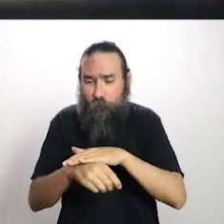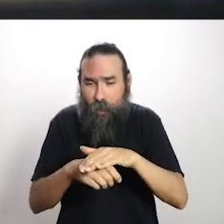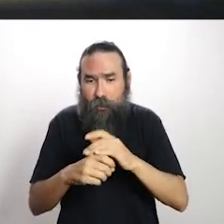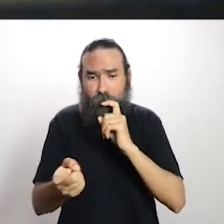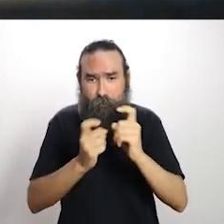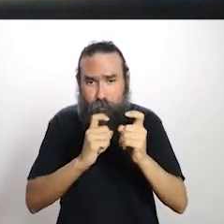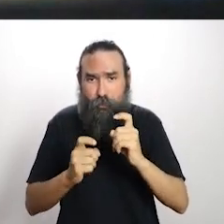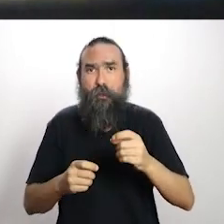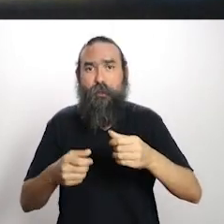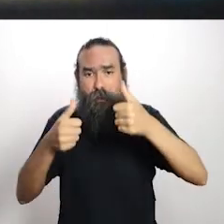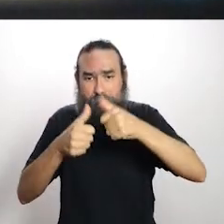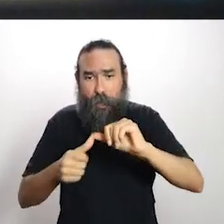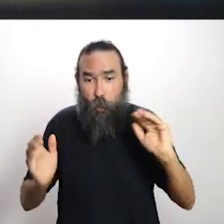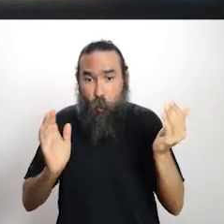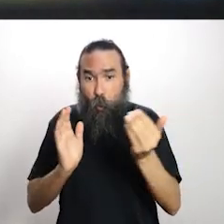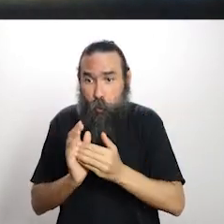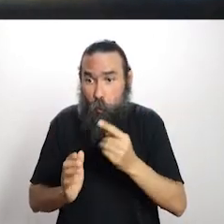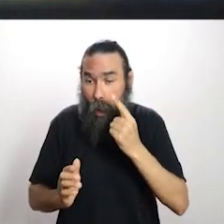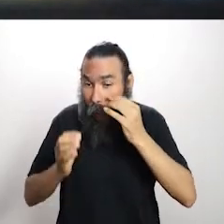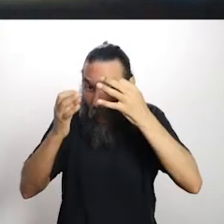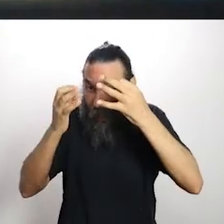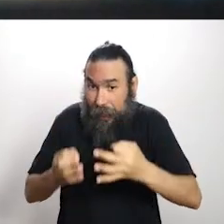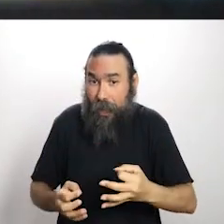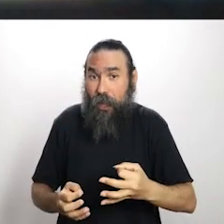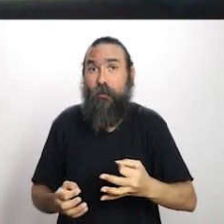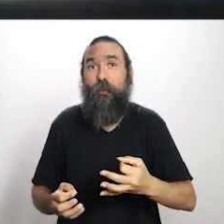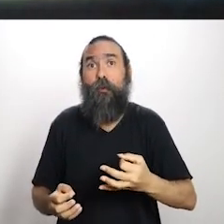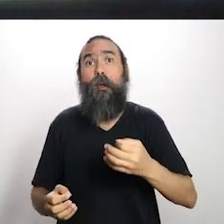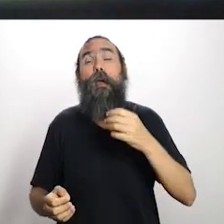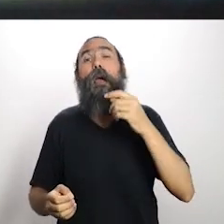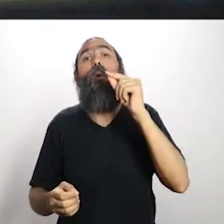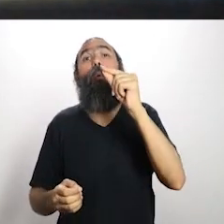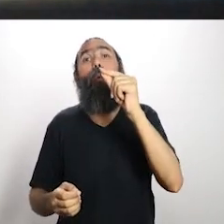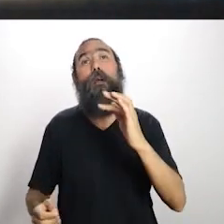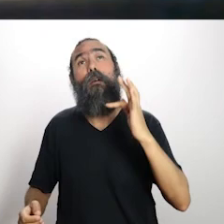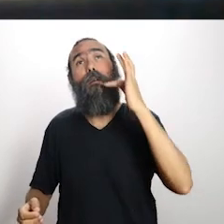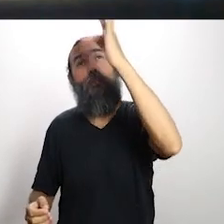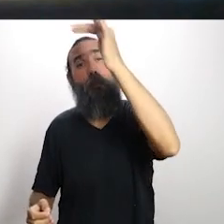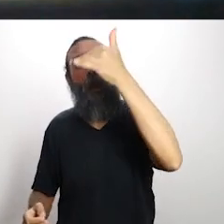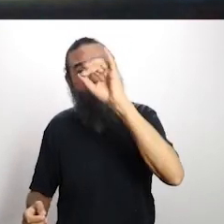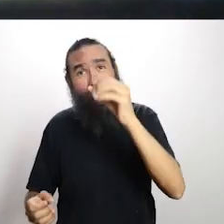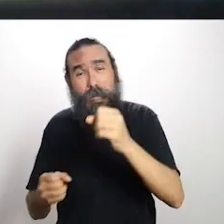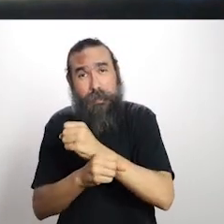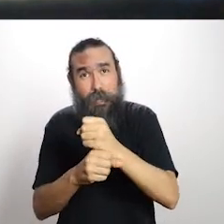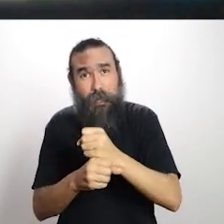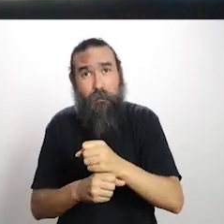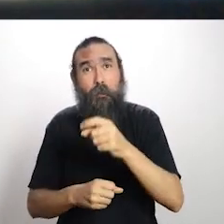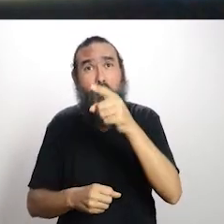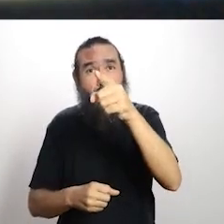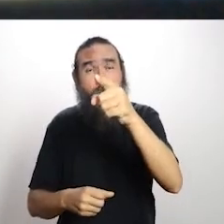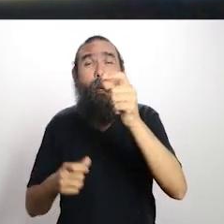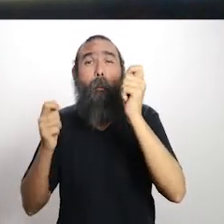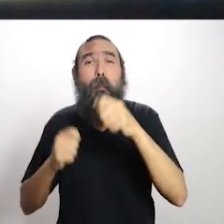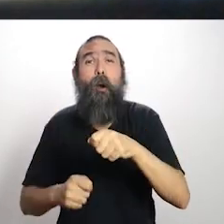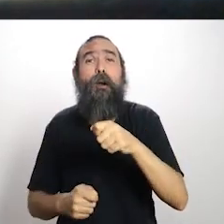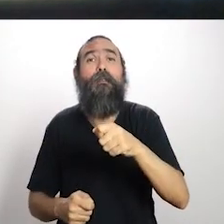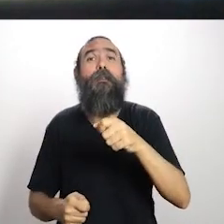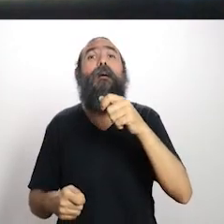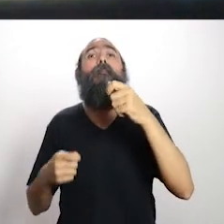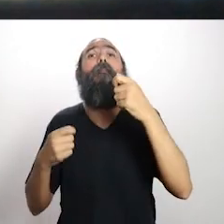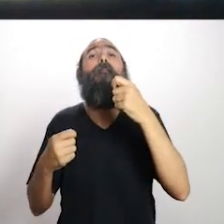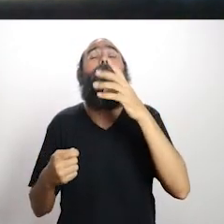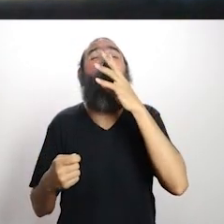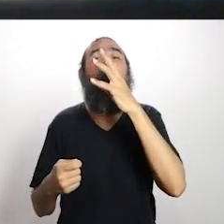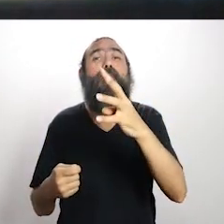pandemia então eu sempre peço essa atenção dupla porque é importante uma atenção sobre essa lei ela tem um papel fundamental de